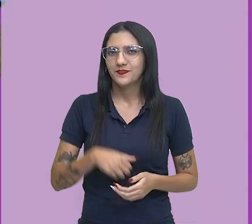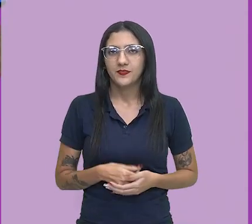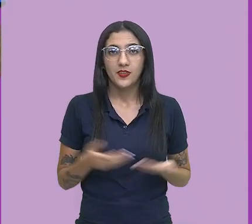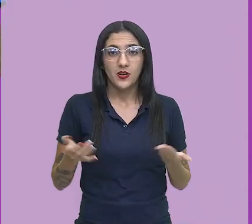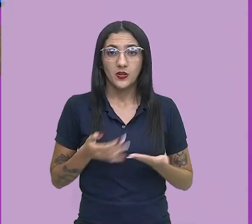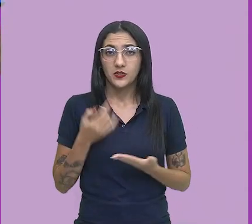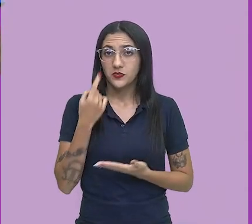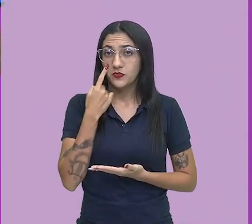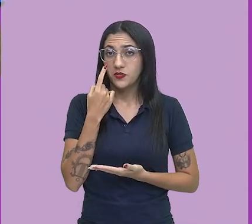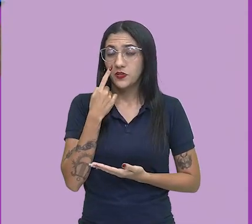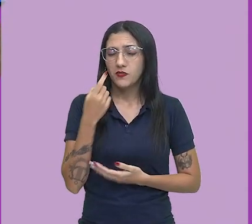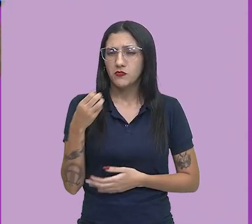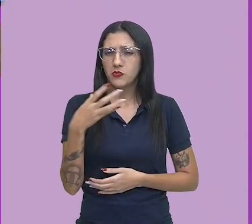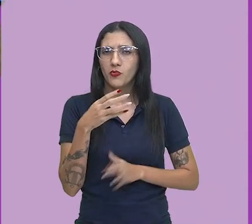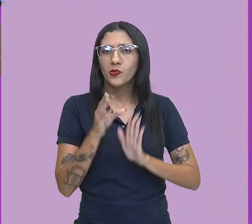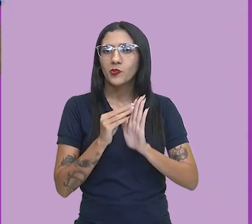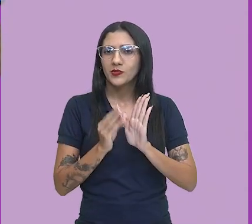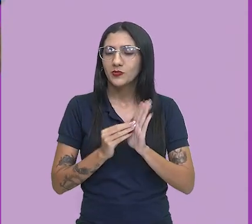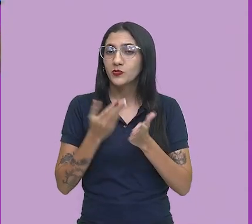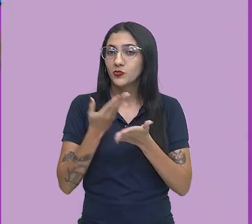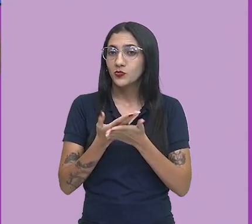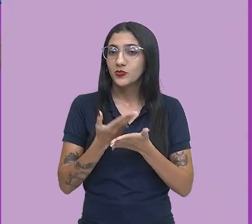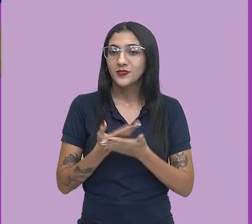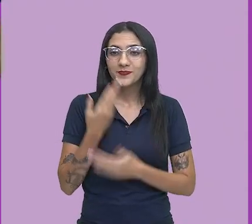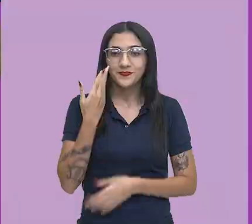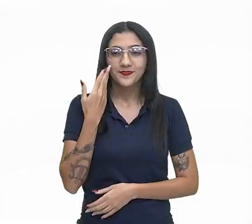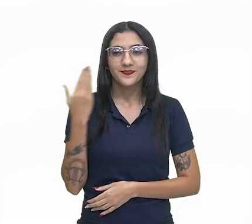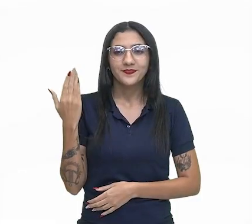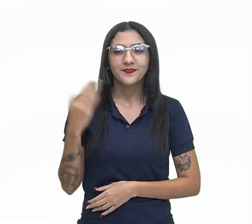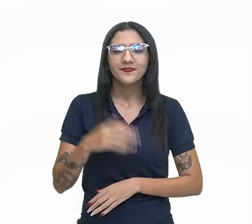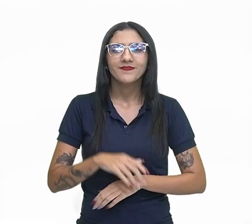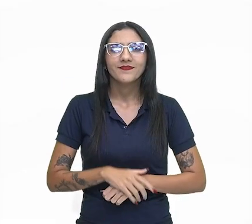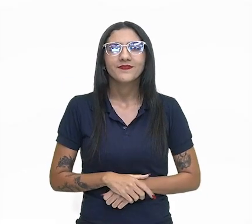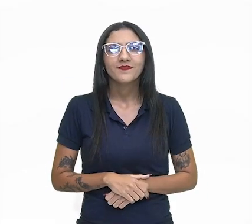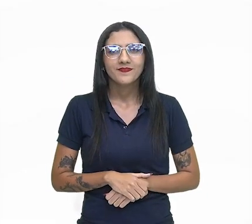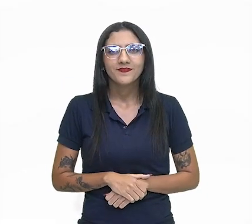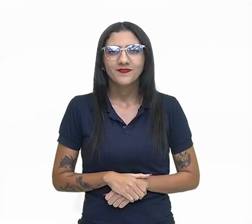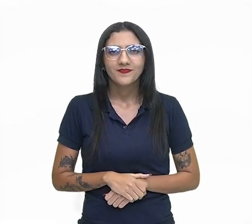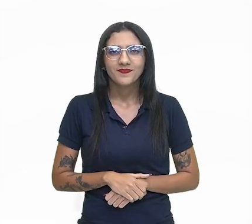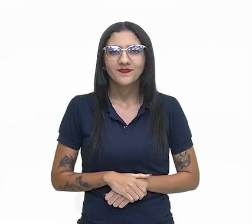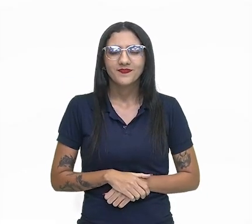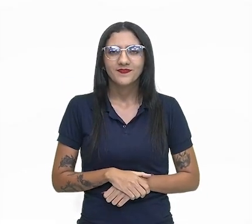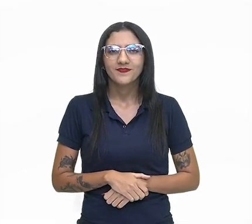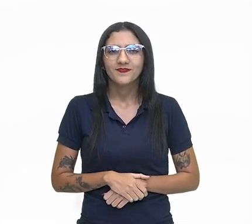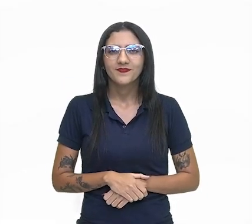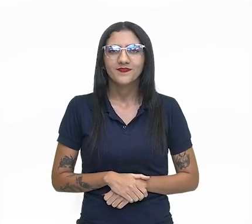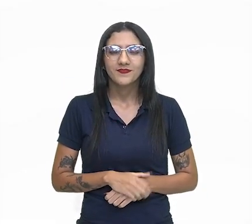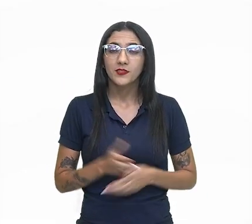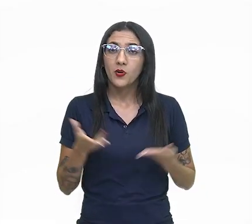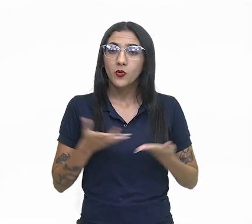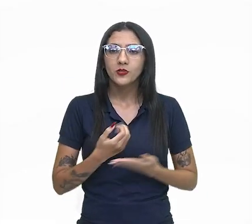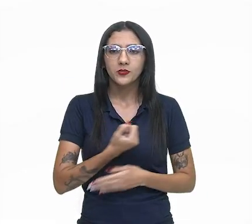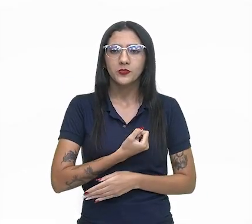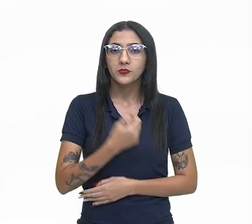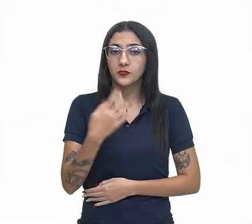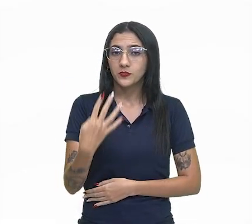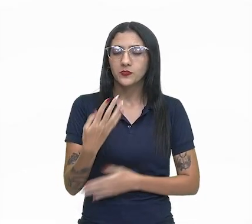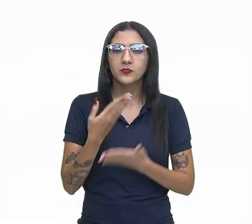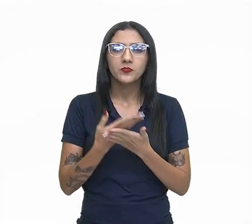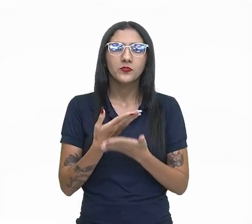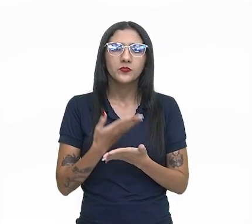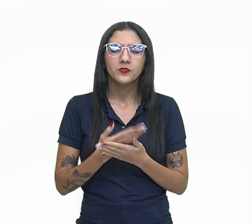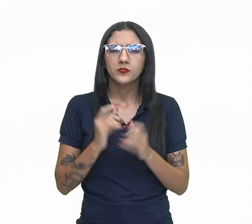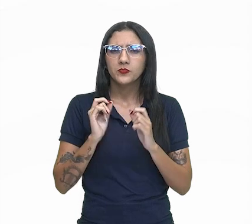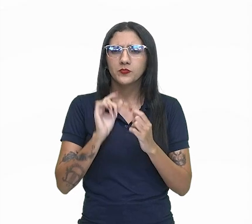acompanhar um novo conteúdo nessa nossa aula. Acompanha comigo. Aí está. Na aula de número